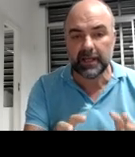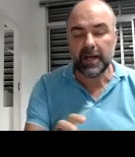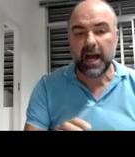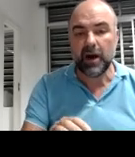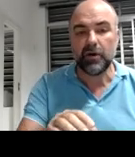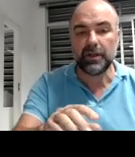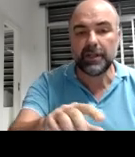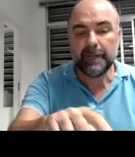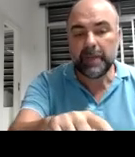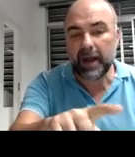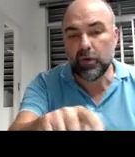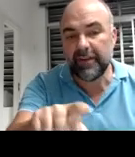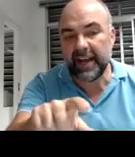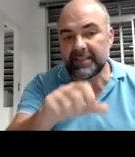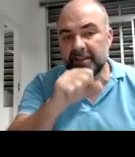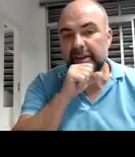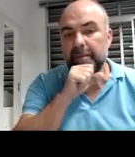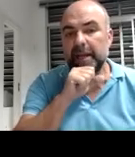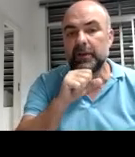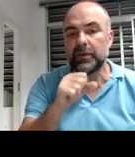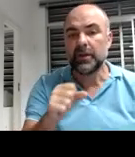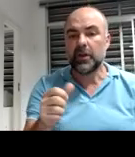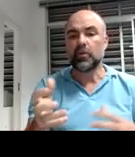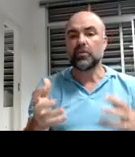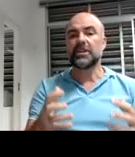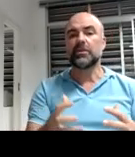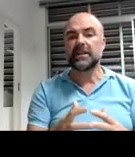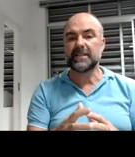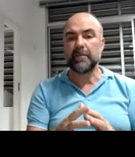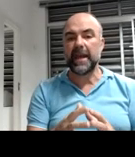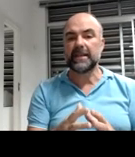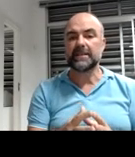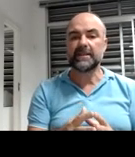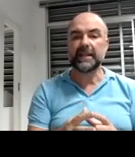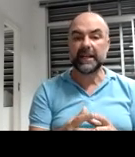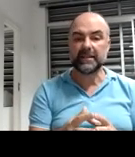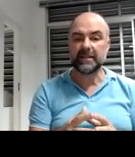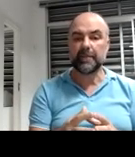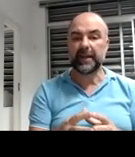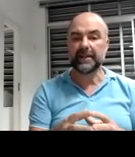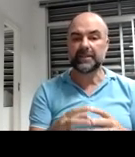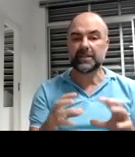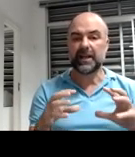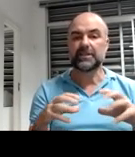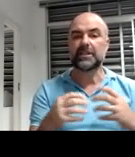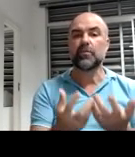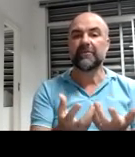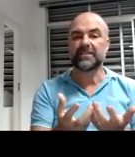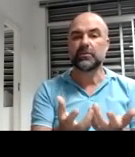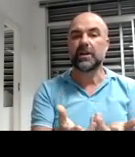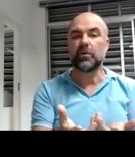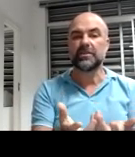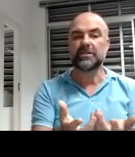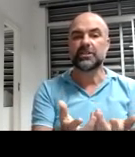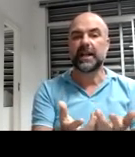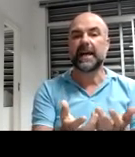aqui, onde a curva S em vermelho, eu consigo trazer médias e grandes empresas que elas têm uma